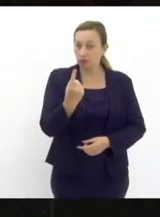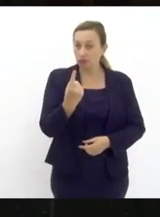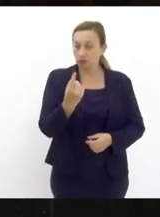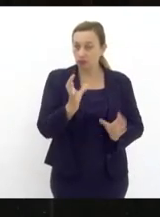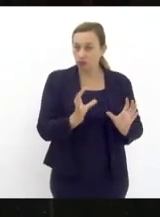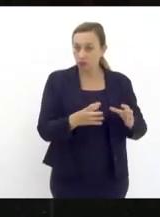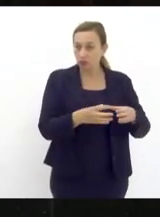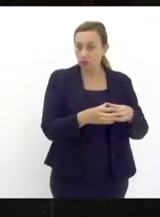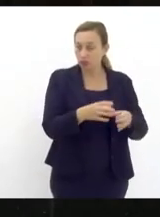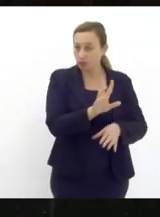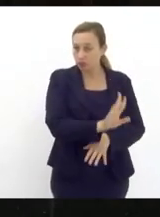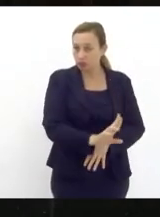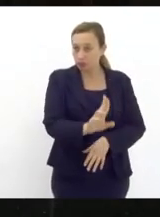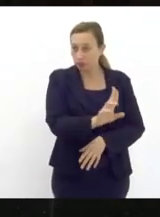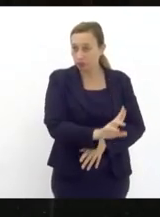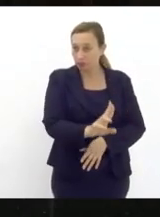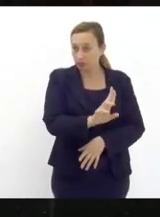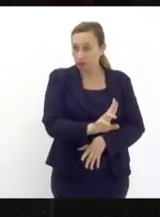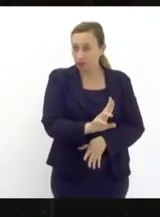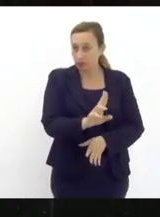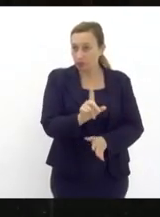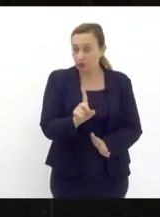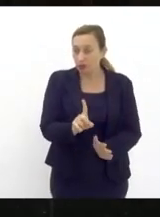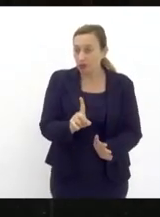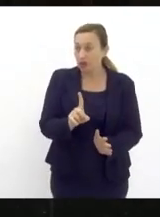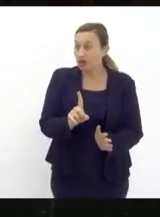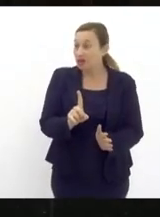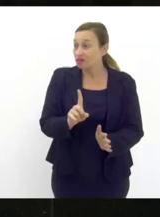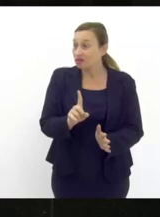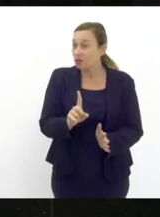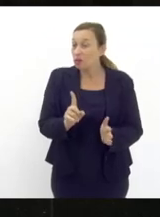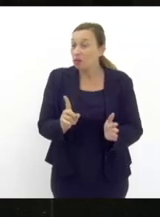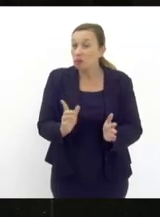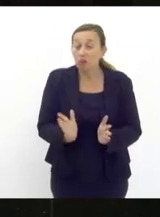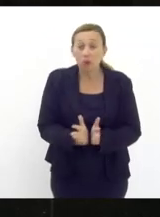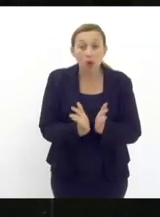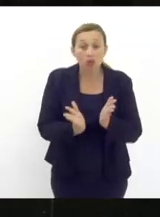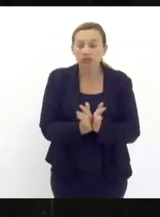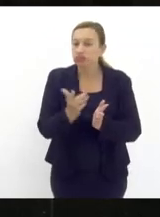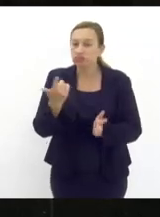que são os que possuem menos condições de pagar